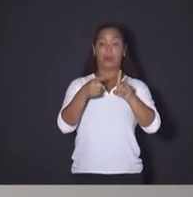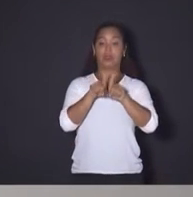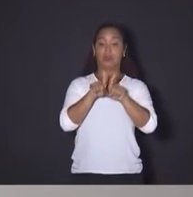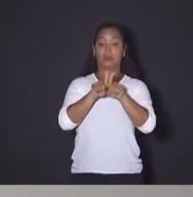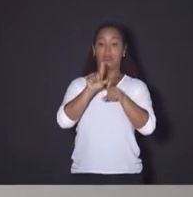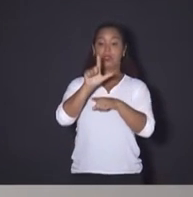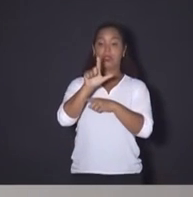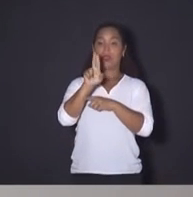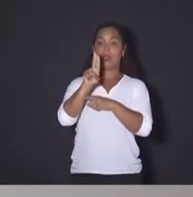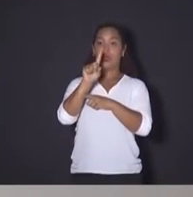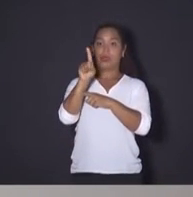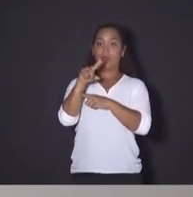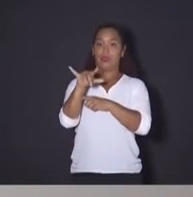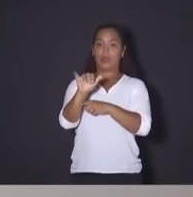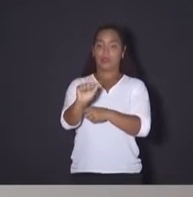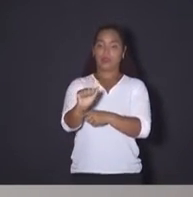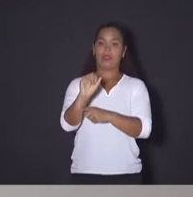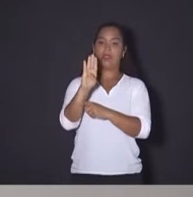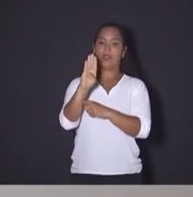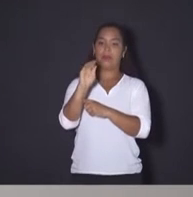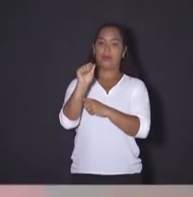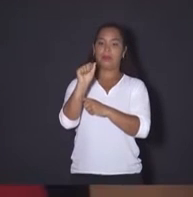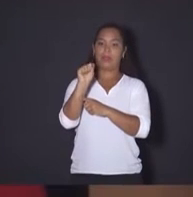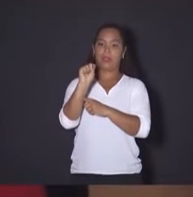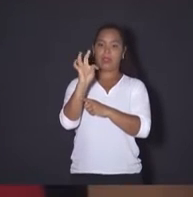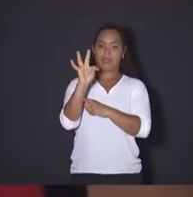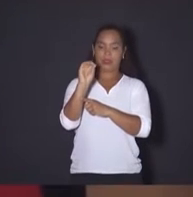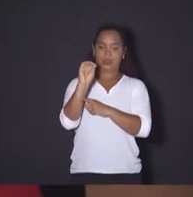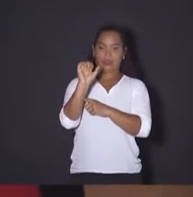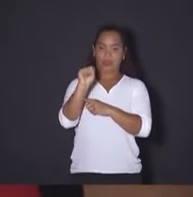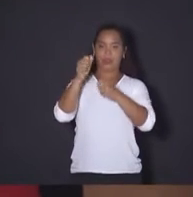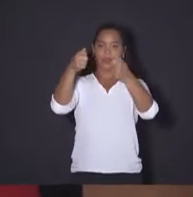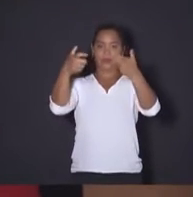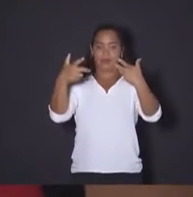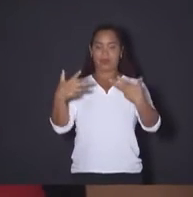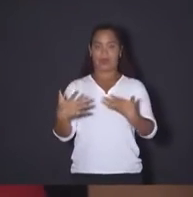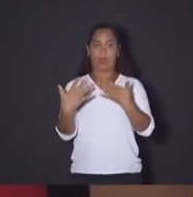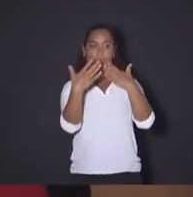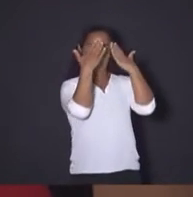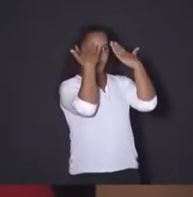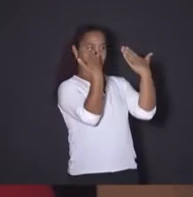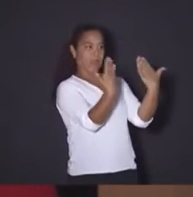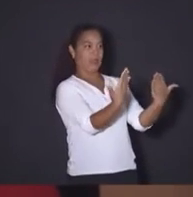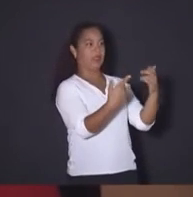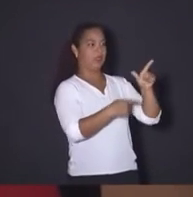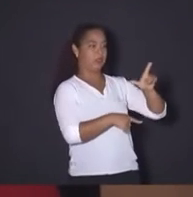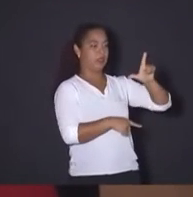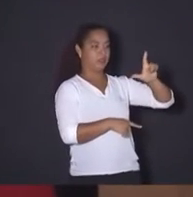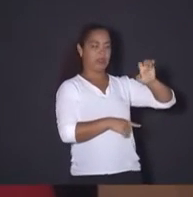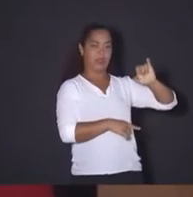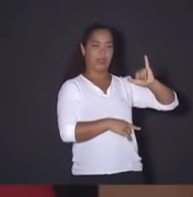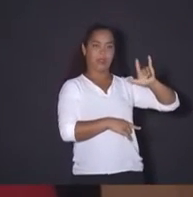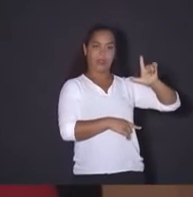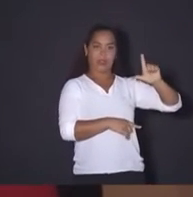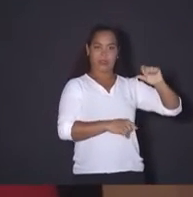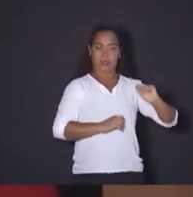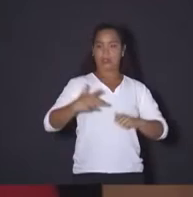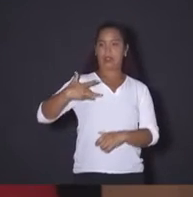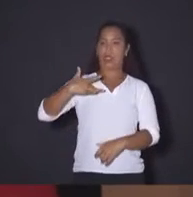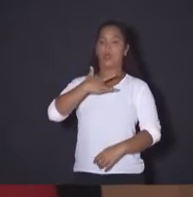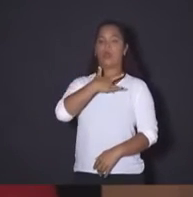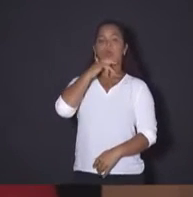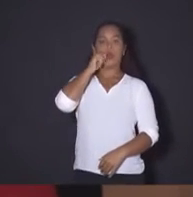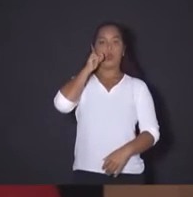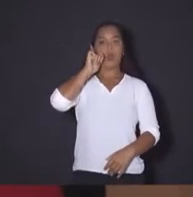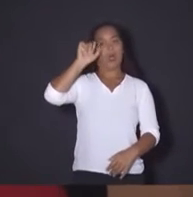contou num texto memorável em homenagem à lélia gonzales num texto no livro da saúde das mulheres negras